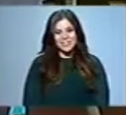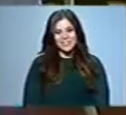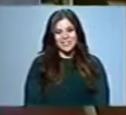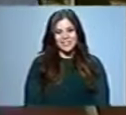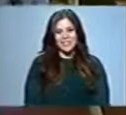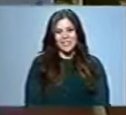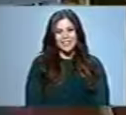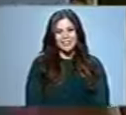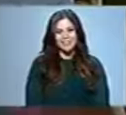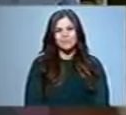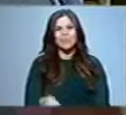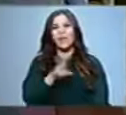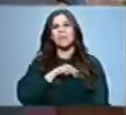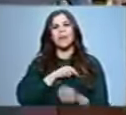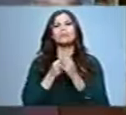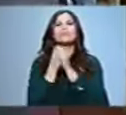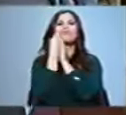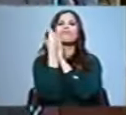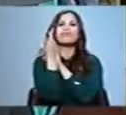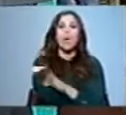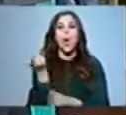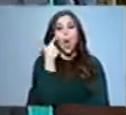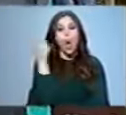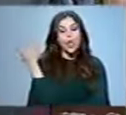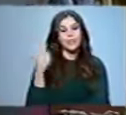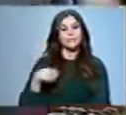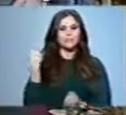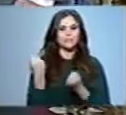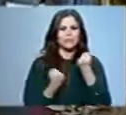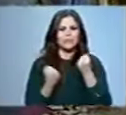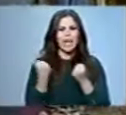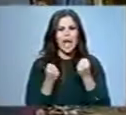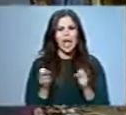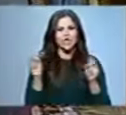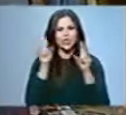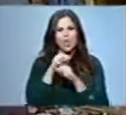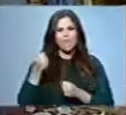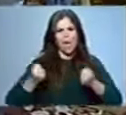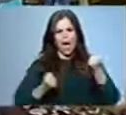isto... Olha, uma série de prémios, vai já ver. Ah, este carro. O automóvel. Automóvel!